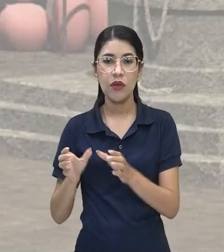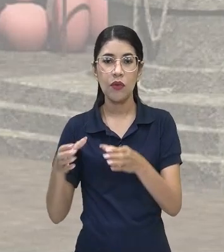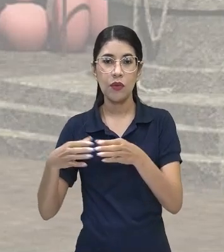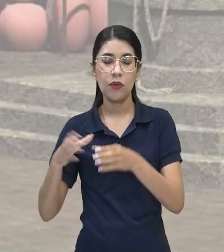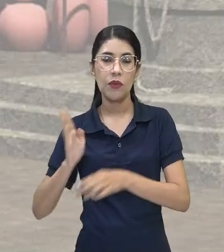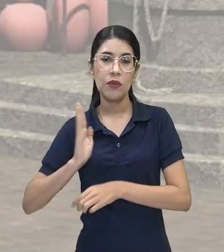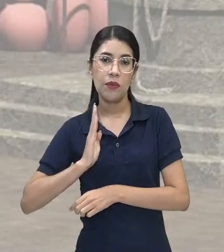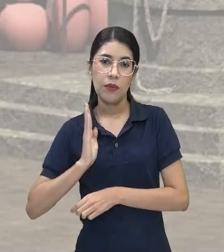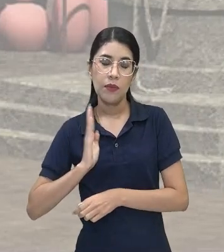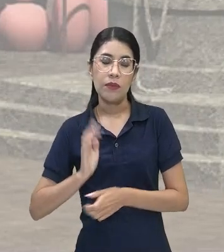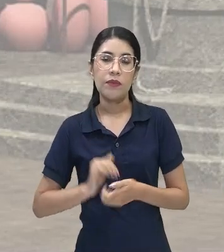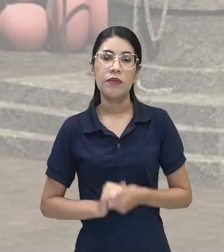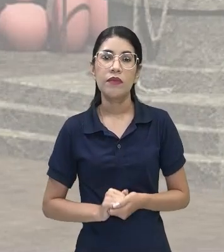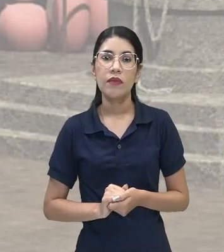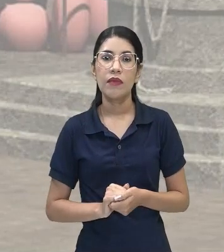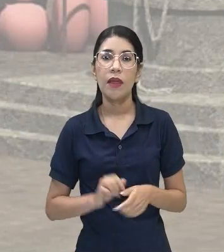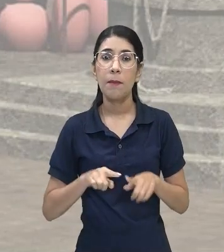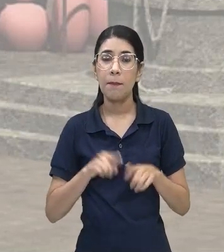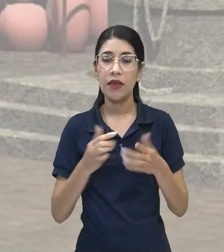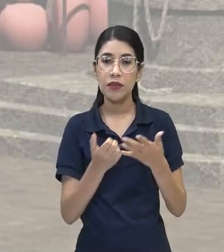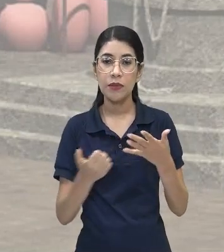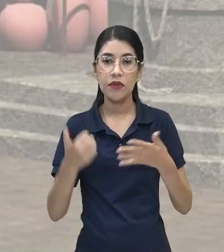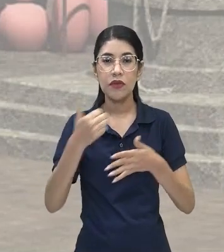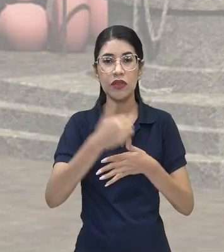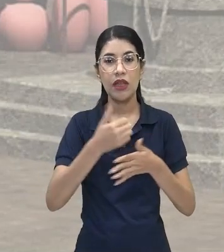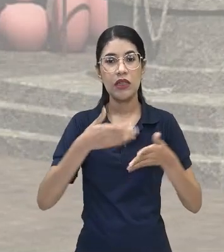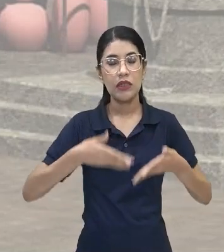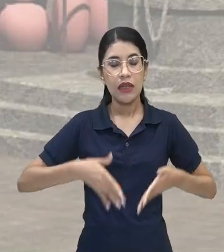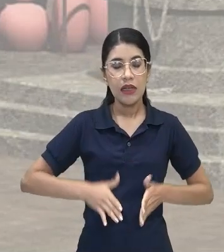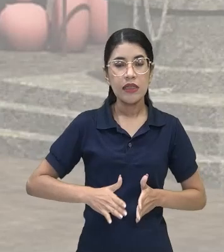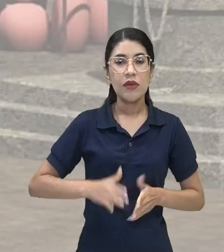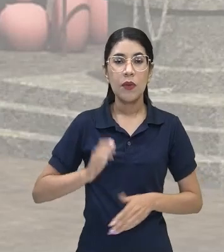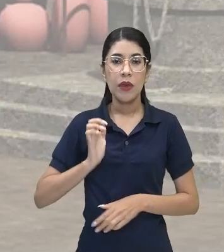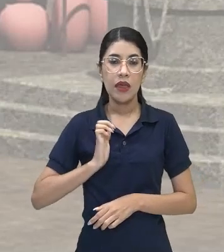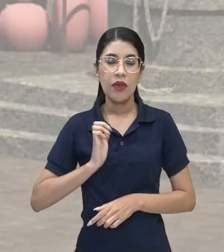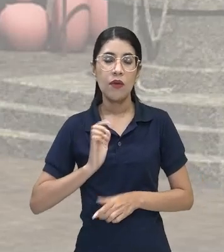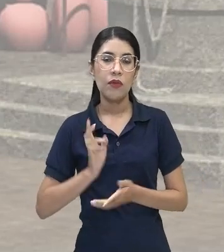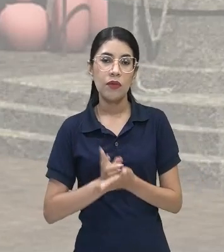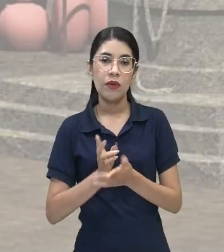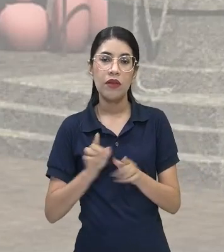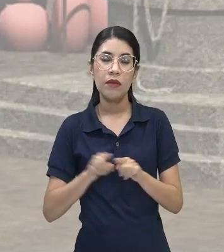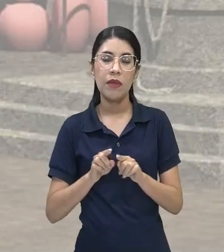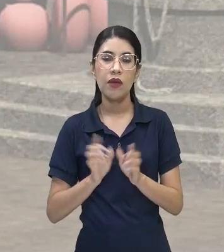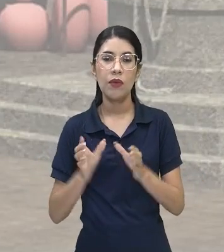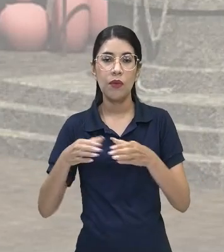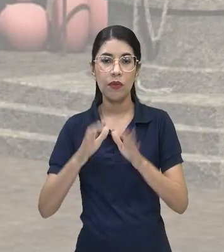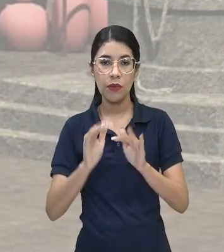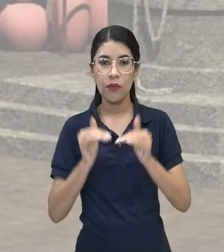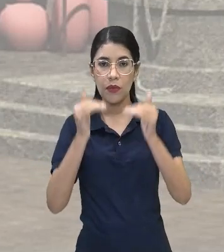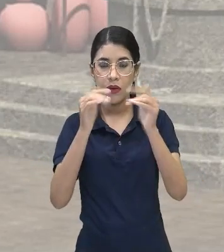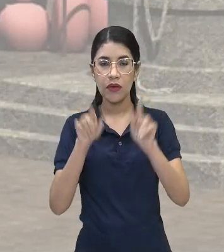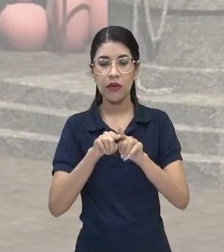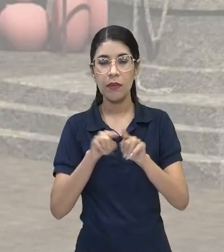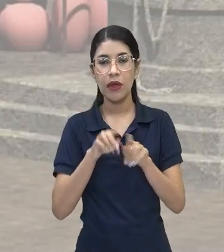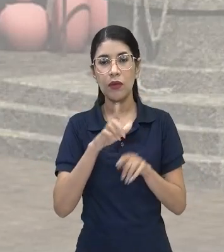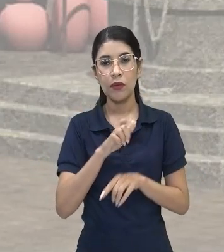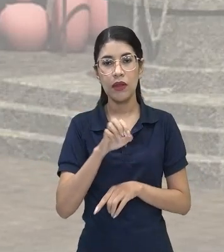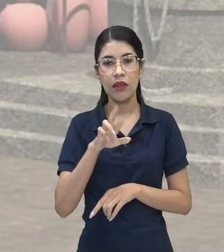burguesia. Mas quem tinha privilégio de nascença ainda era a nobreza e também o clero. Mas isso vai